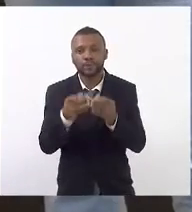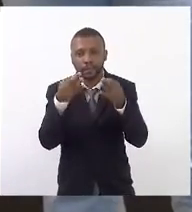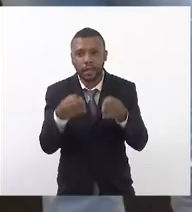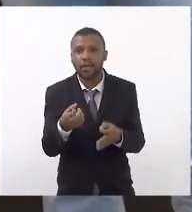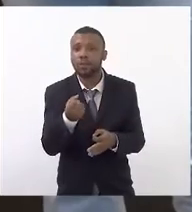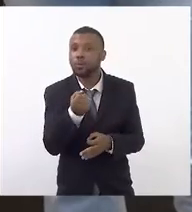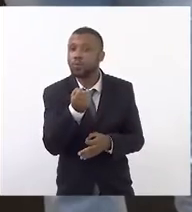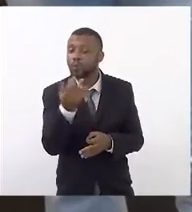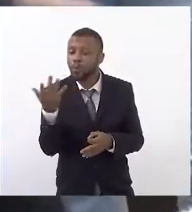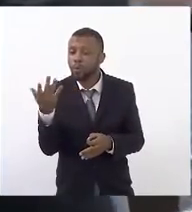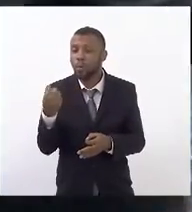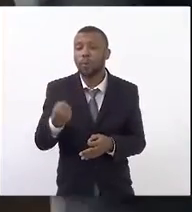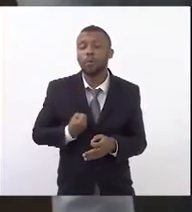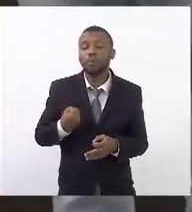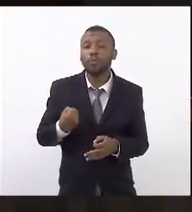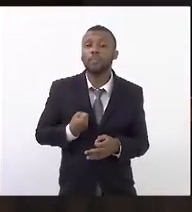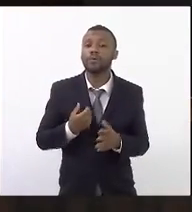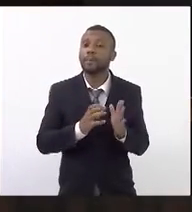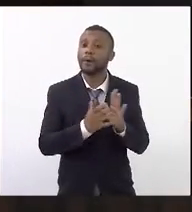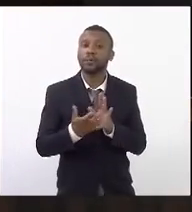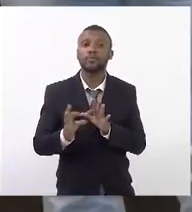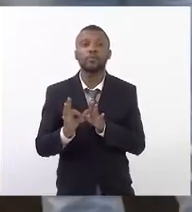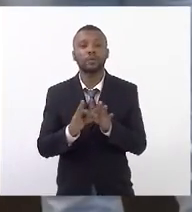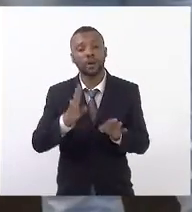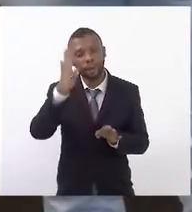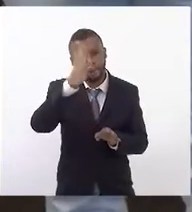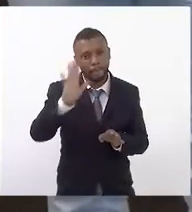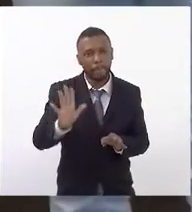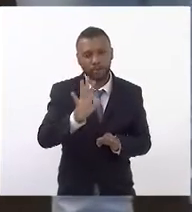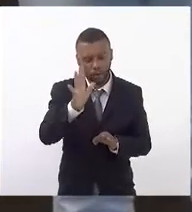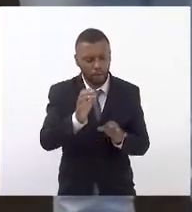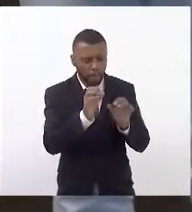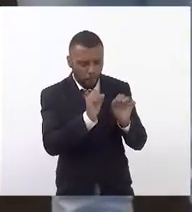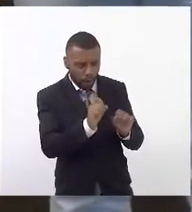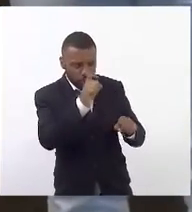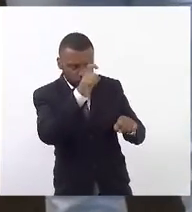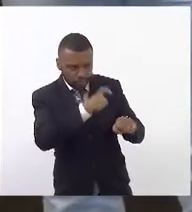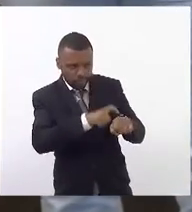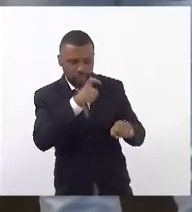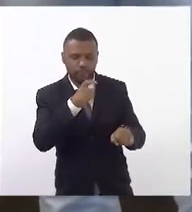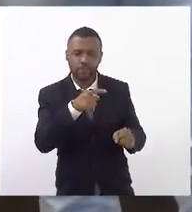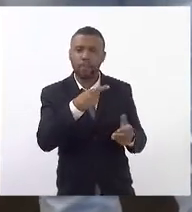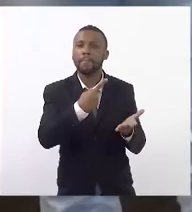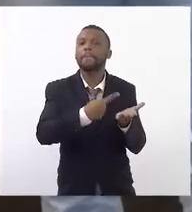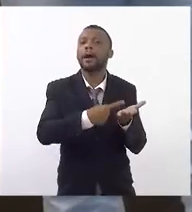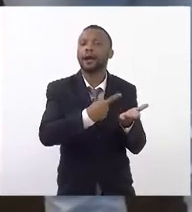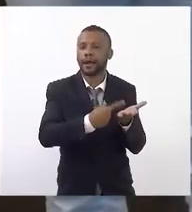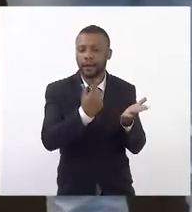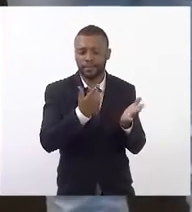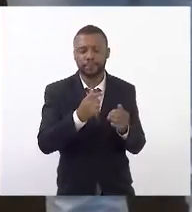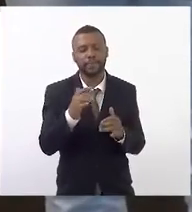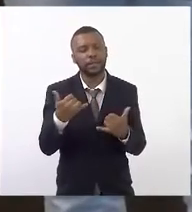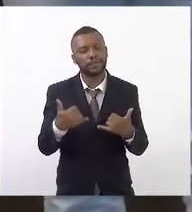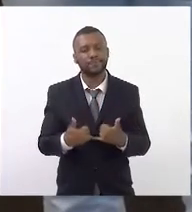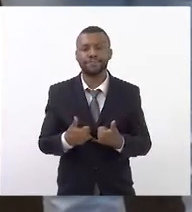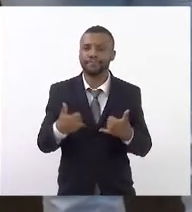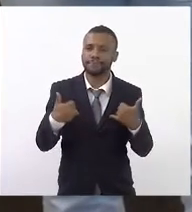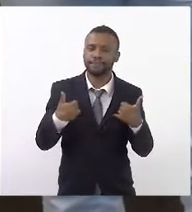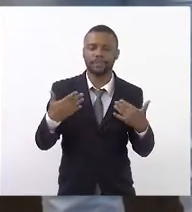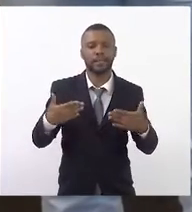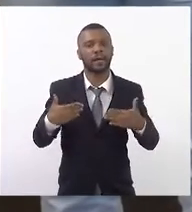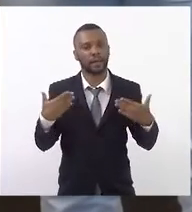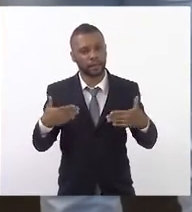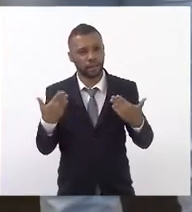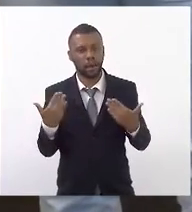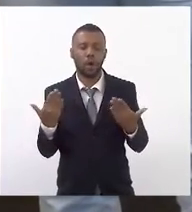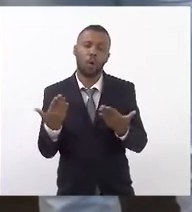do União Brasil. Perfeitamente. Pode ser? Com muito orgulho. Pode cronometrar aí. Queria apenas dizer da minha alegria estar fazendo parte hoje